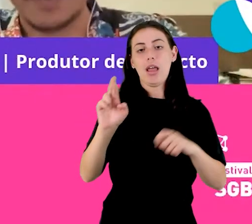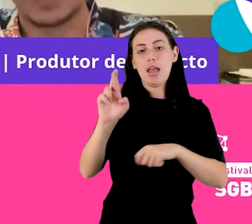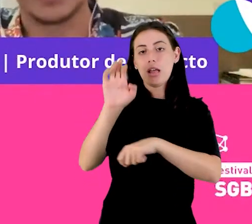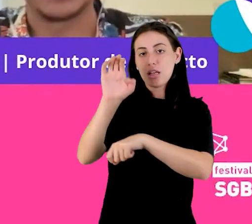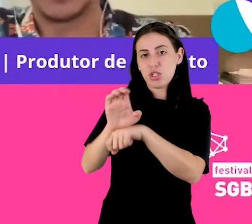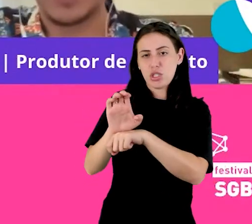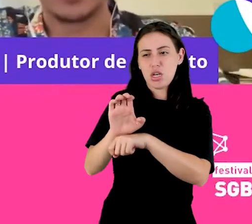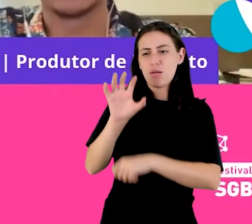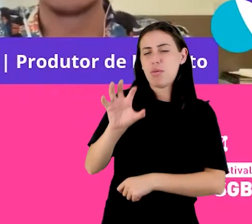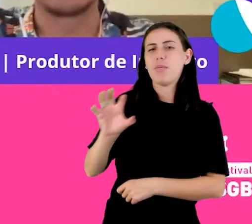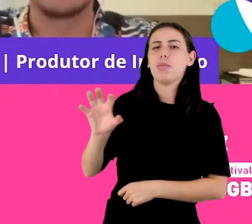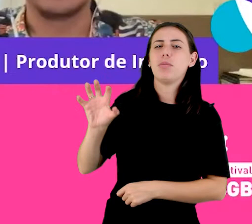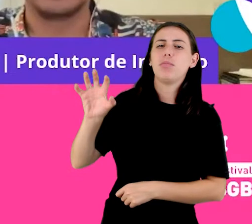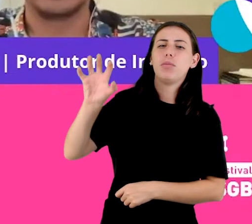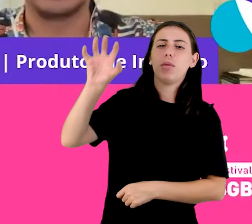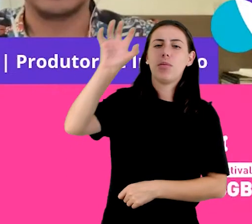para sempre, né, e que só melhore.